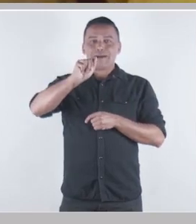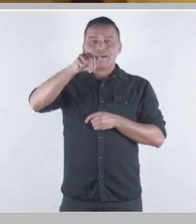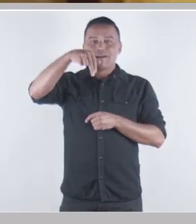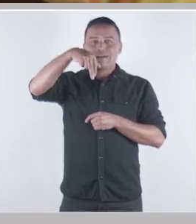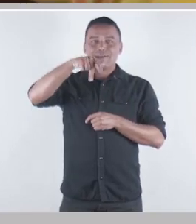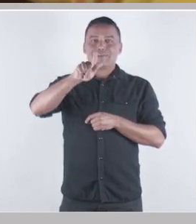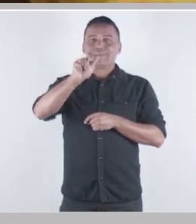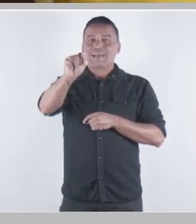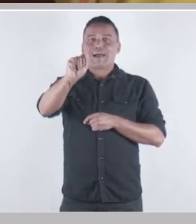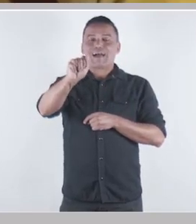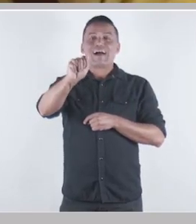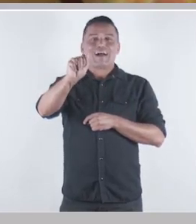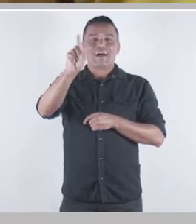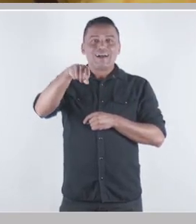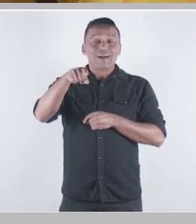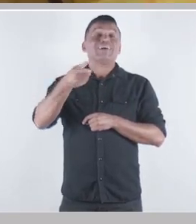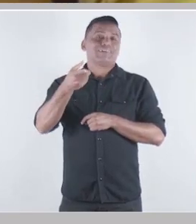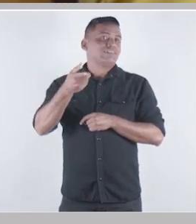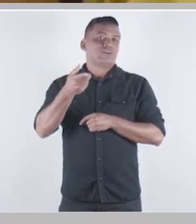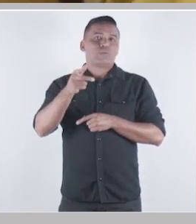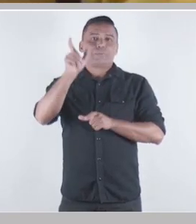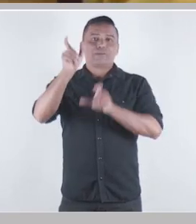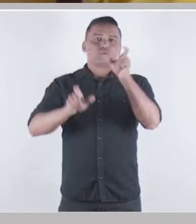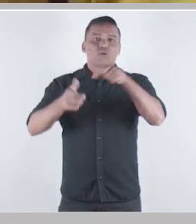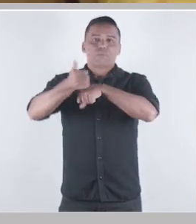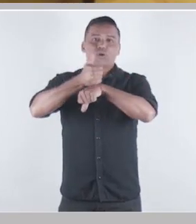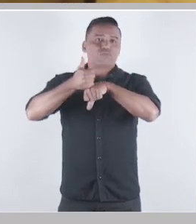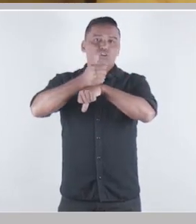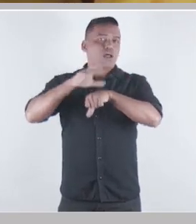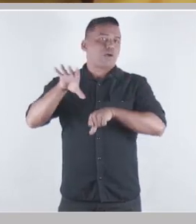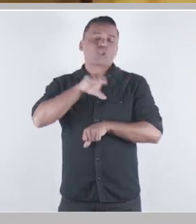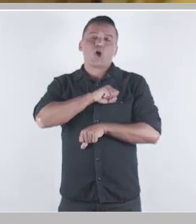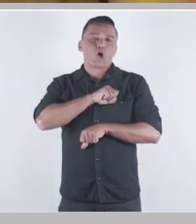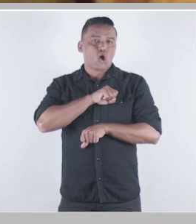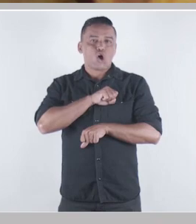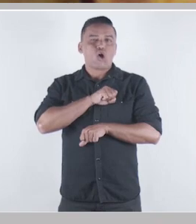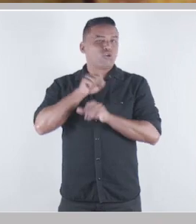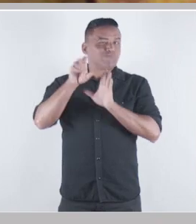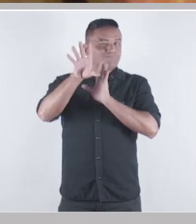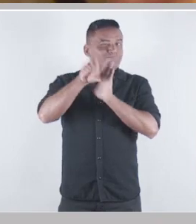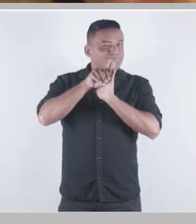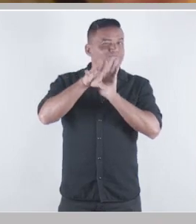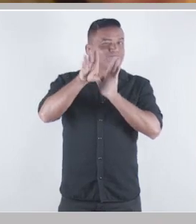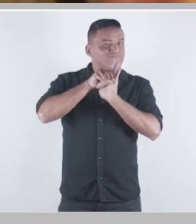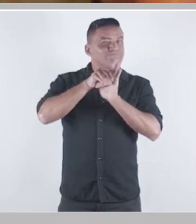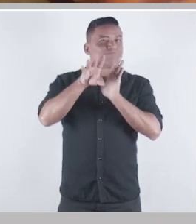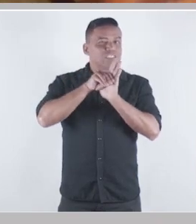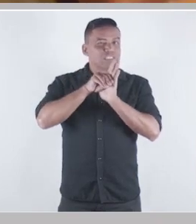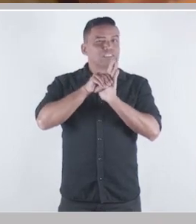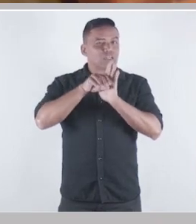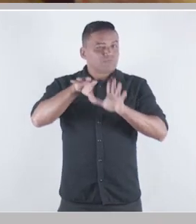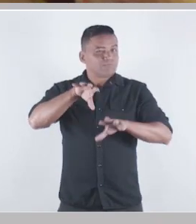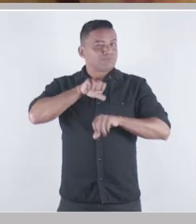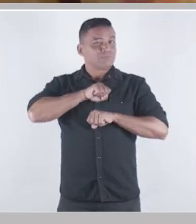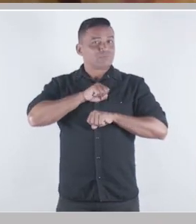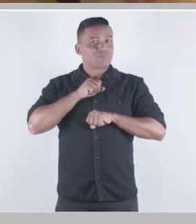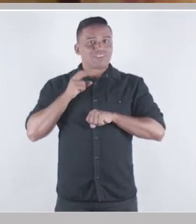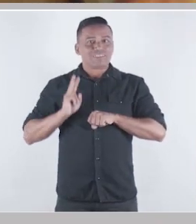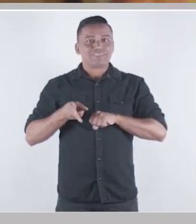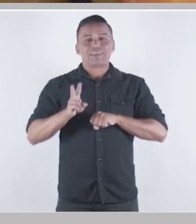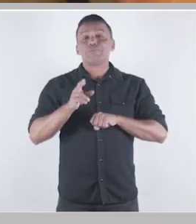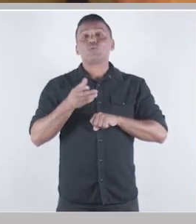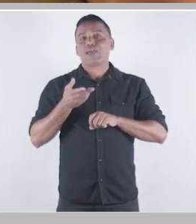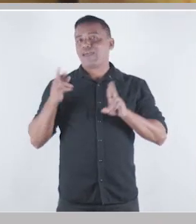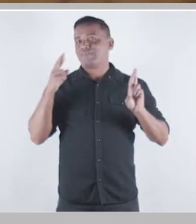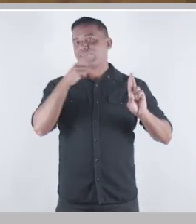dos ilustradores que eu gosto, assim, que até hoje, assim, eu carrego sempre as mesmas